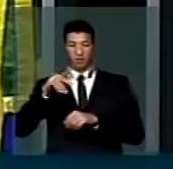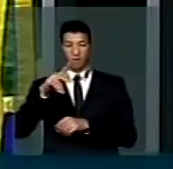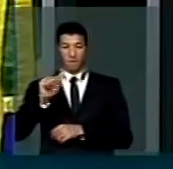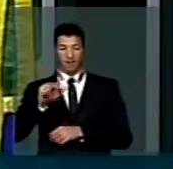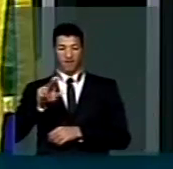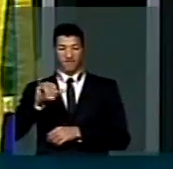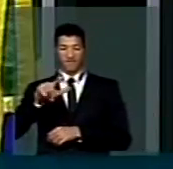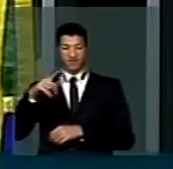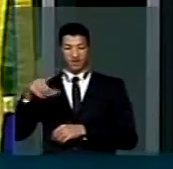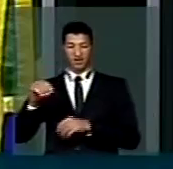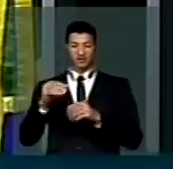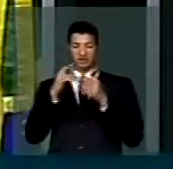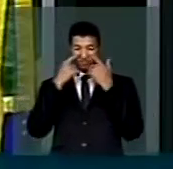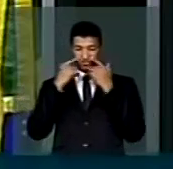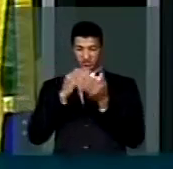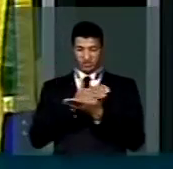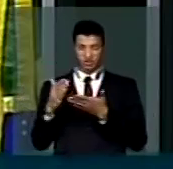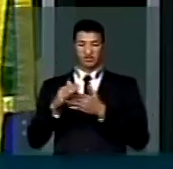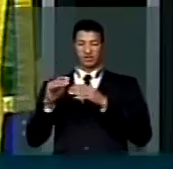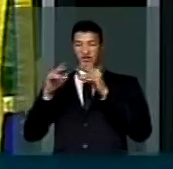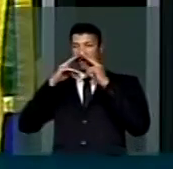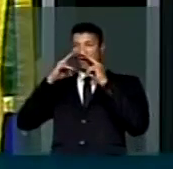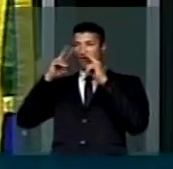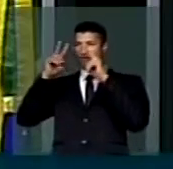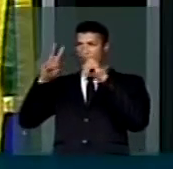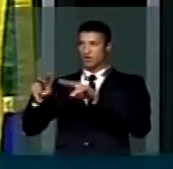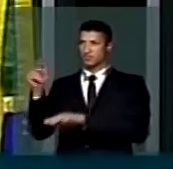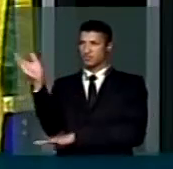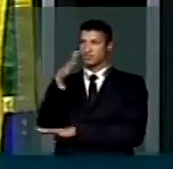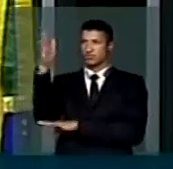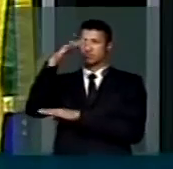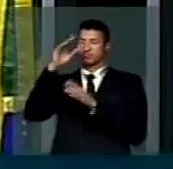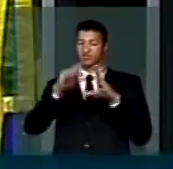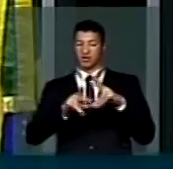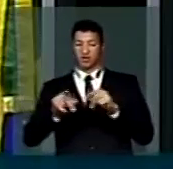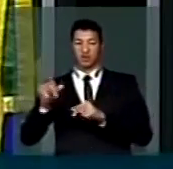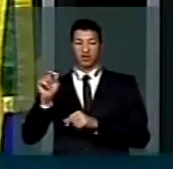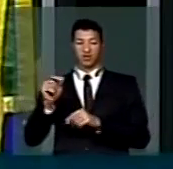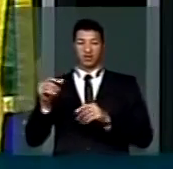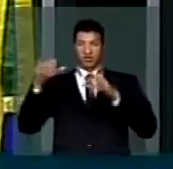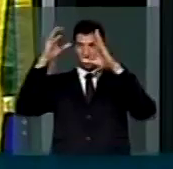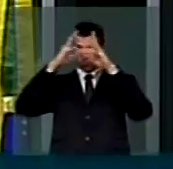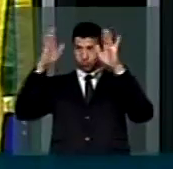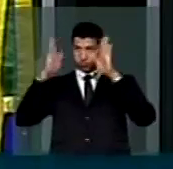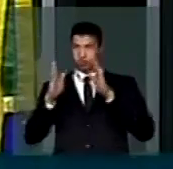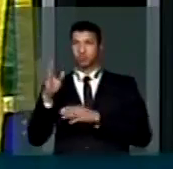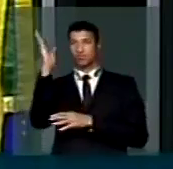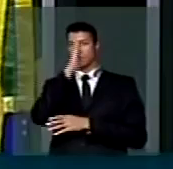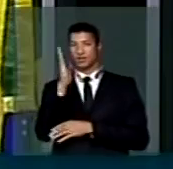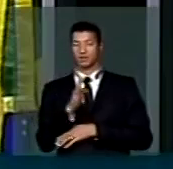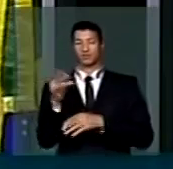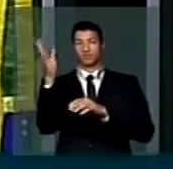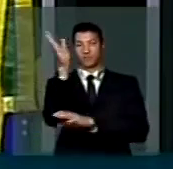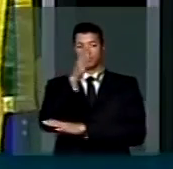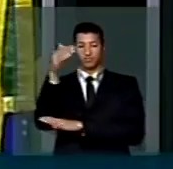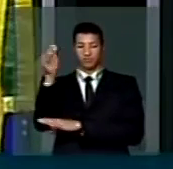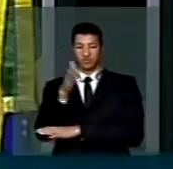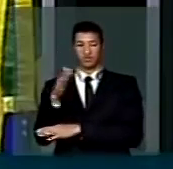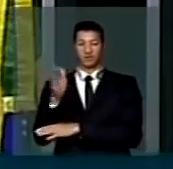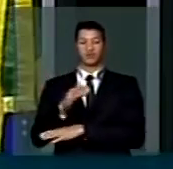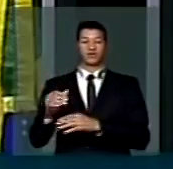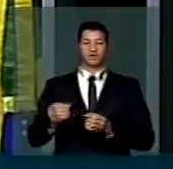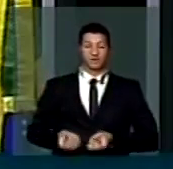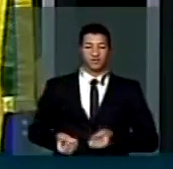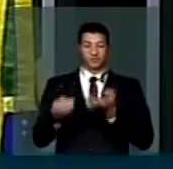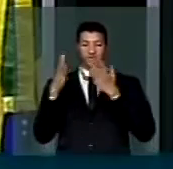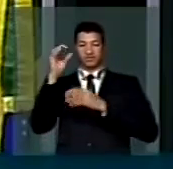se lave no seu pranto. Auriverde pendão da minha terra, que a brisa do Brasil beija e balança,